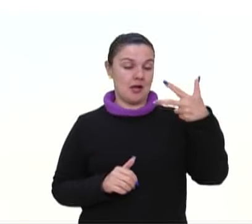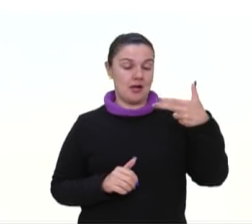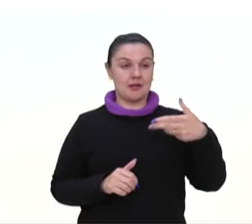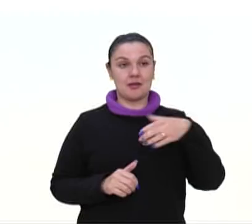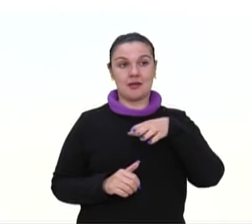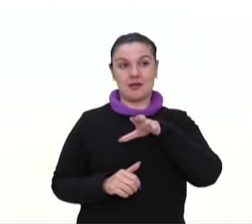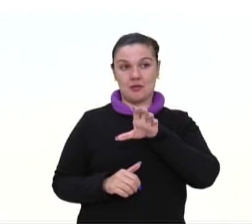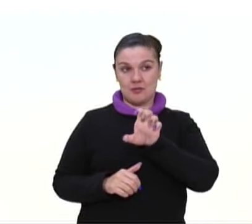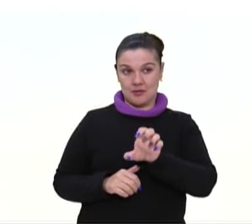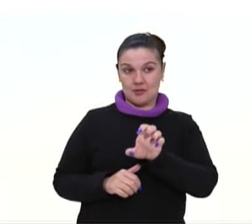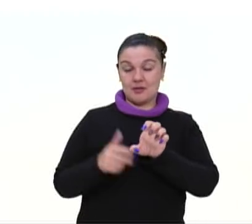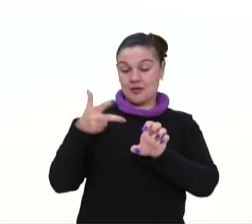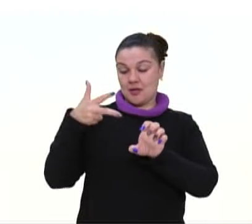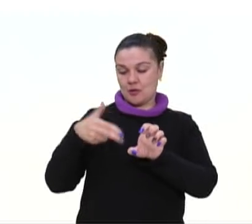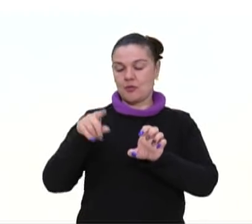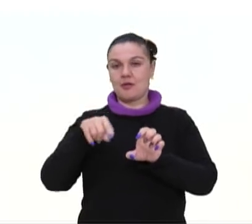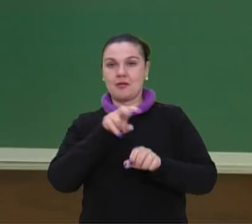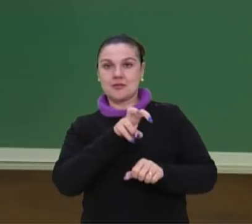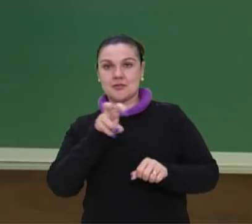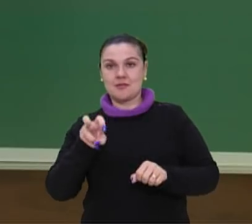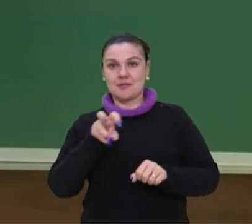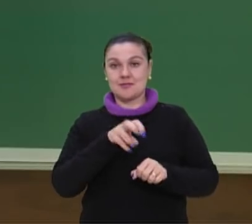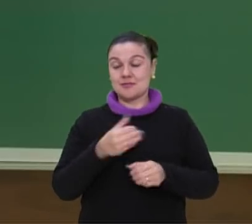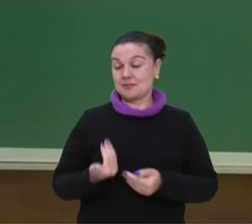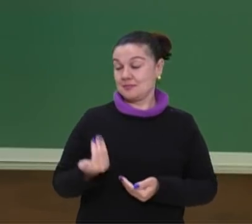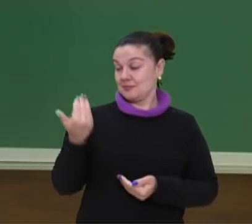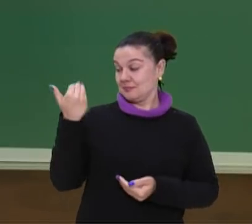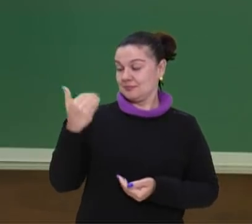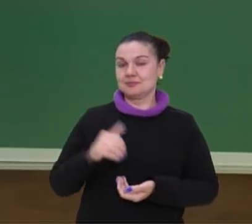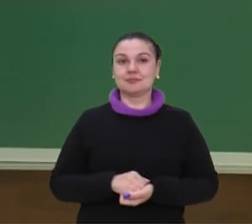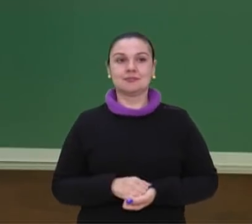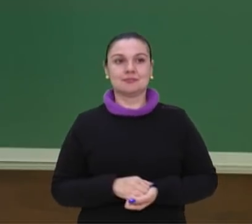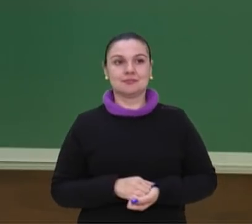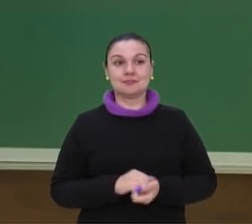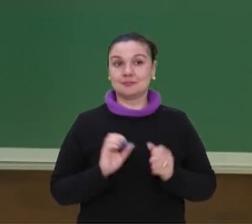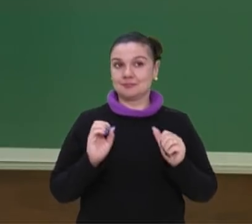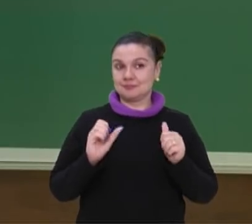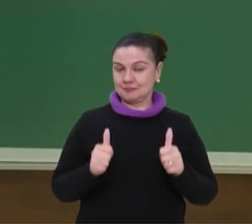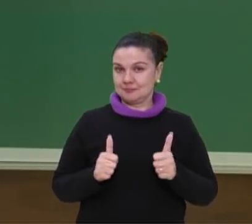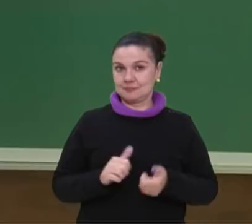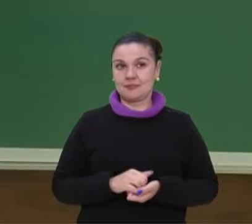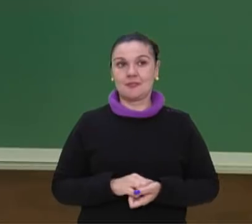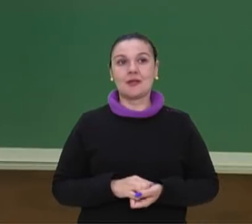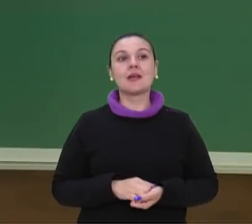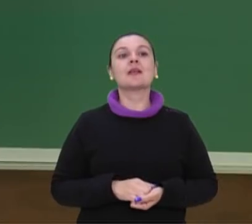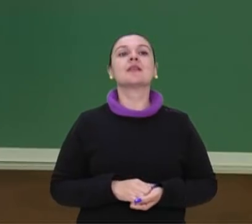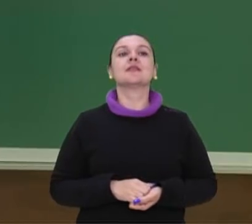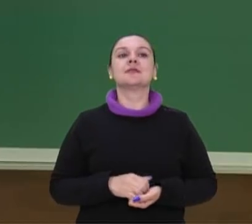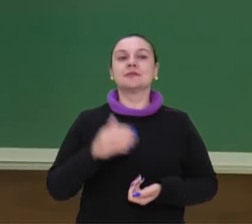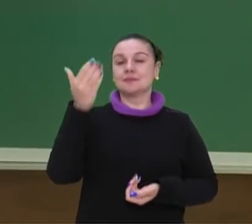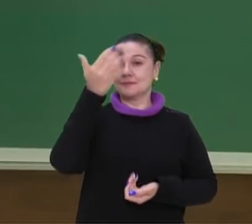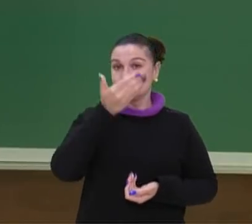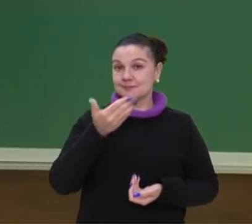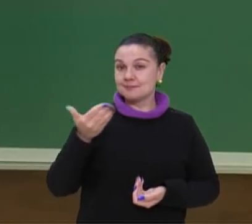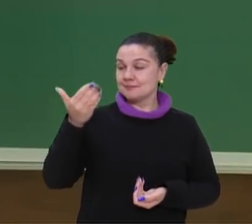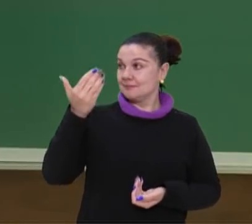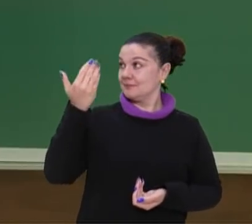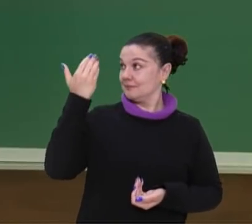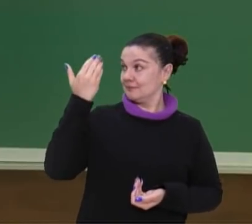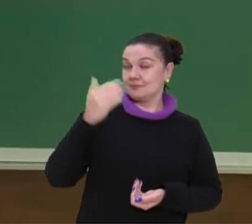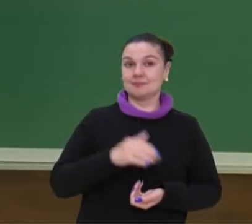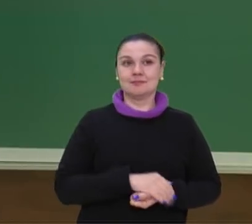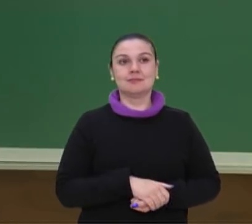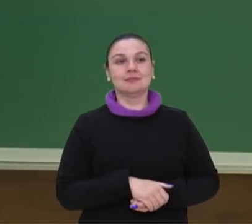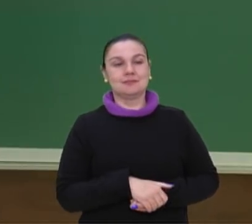o A e o E têm a mesma medida, que é 55 graus. Então, tirando a prova real,